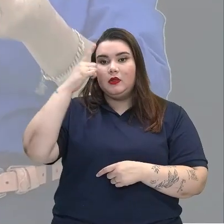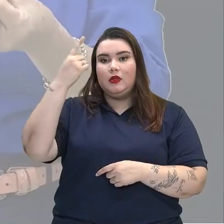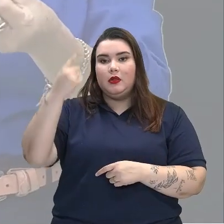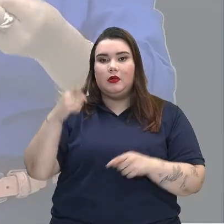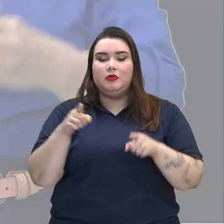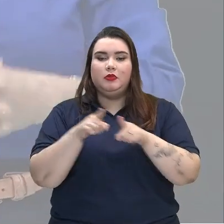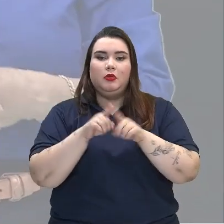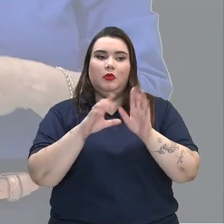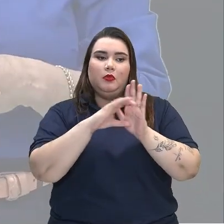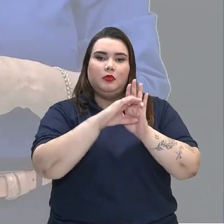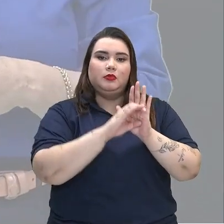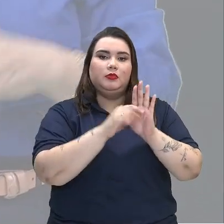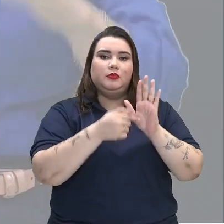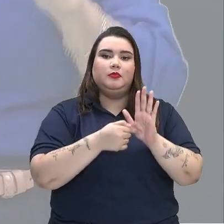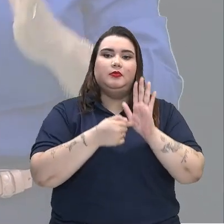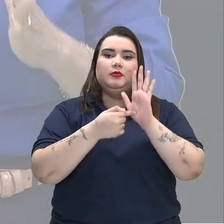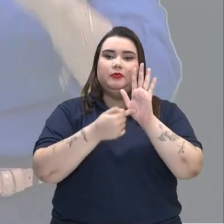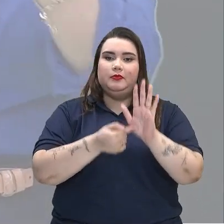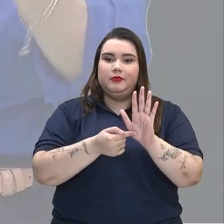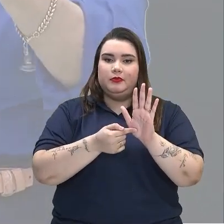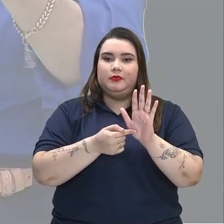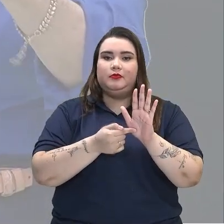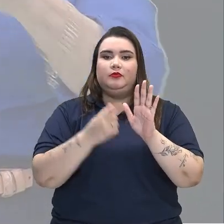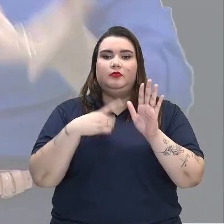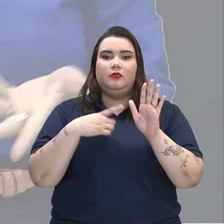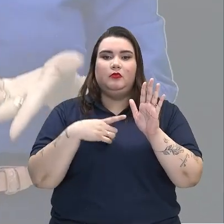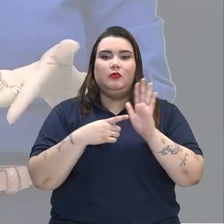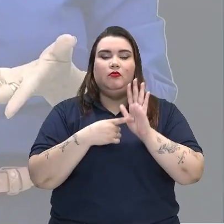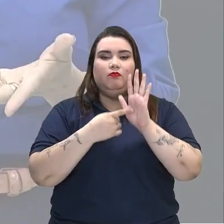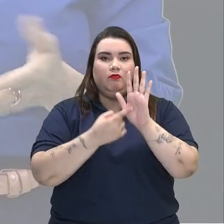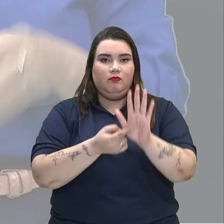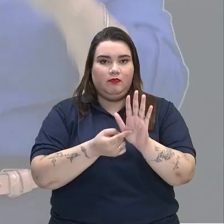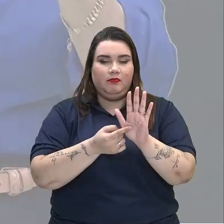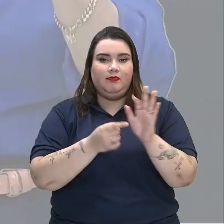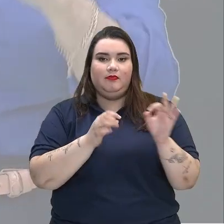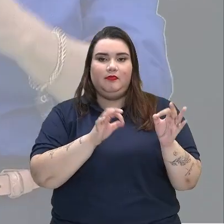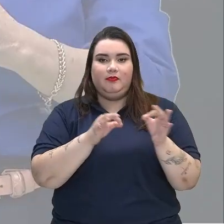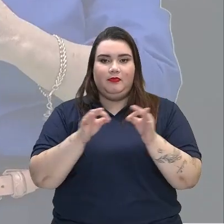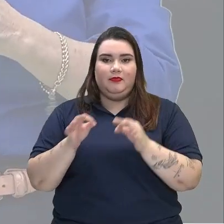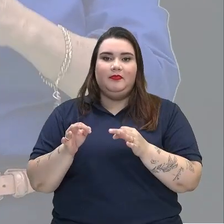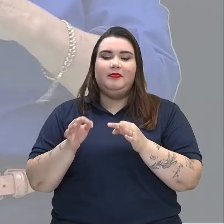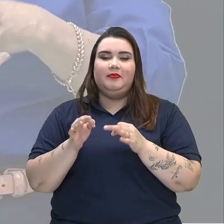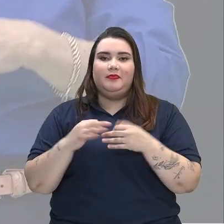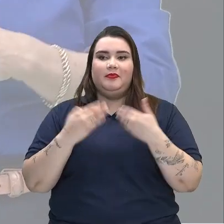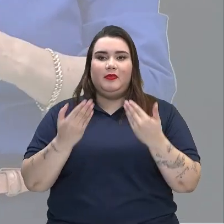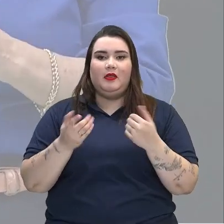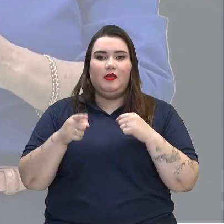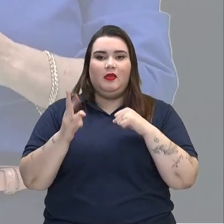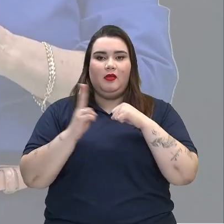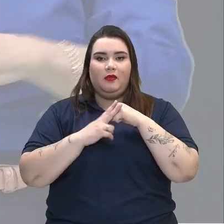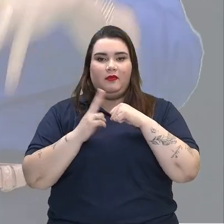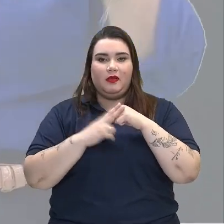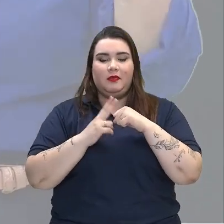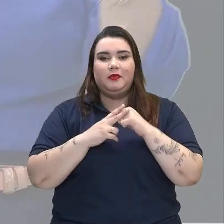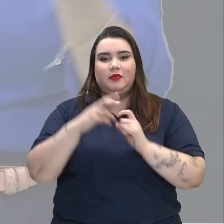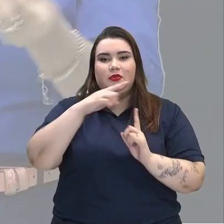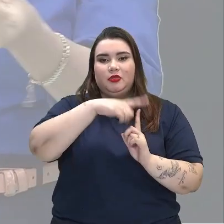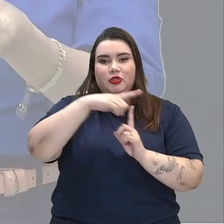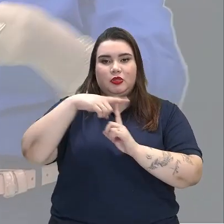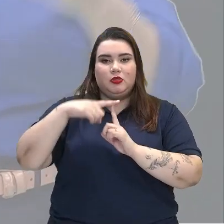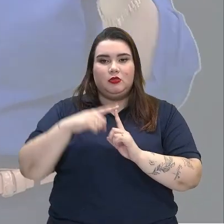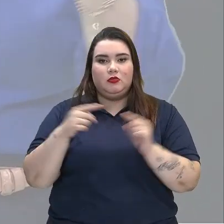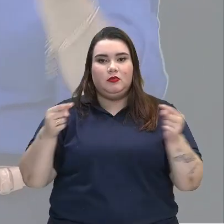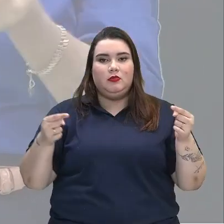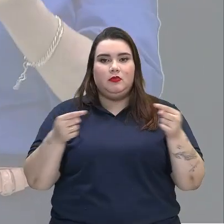os conceitos apresentados. Oferecer o quê? A quem? Aí nós temos o verbo transitivo direto, que sempre